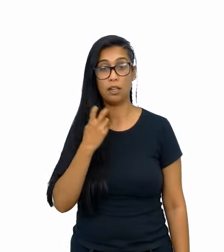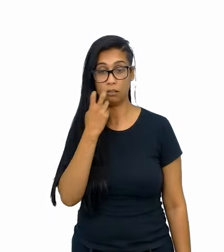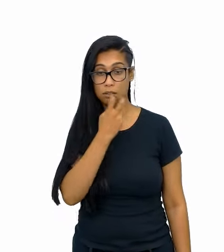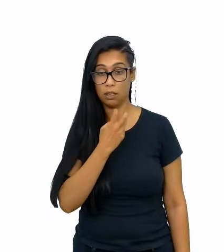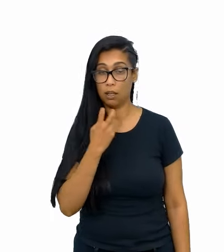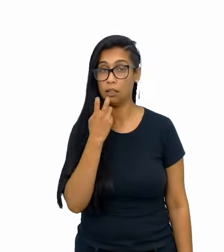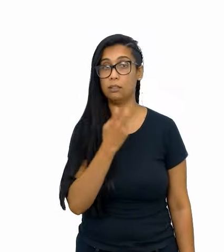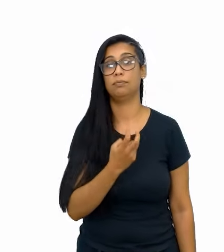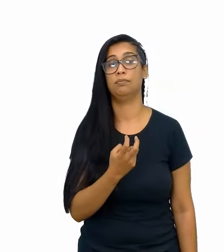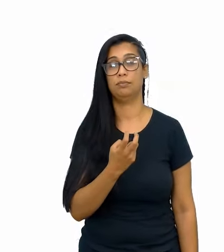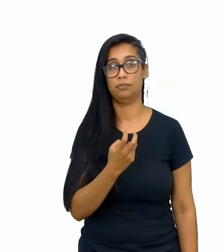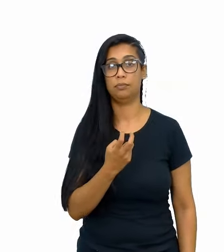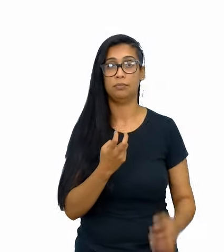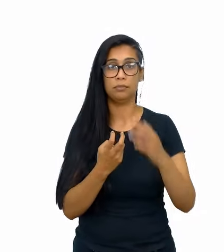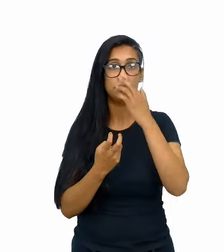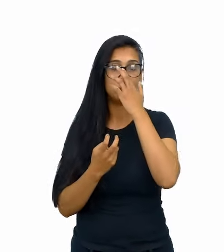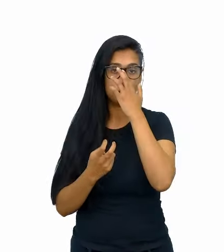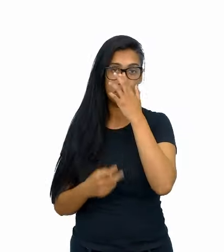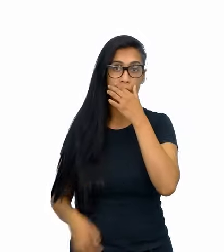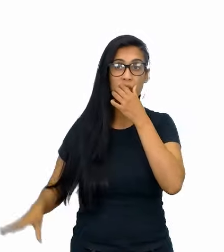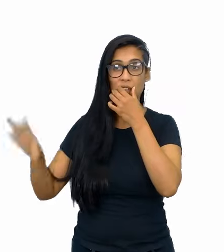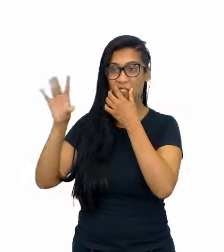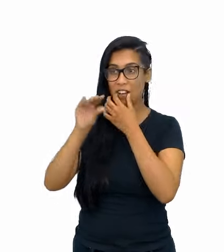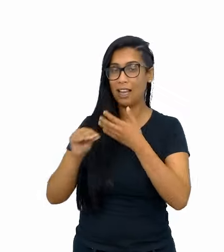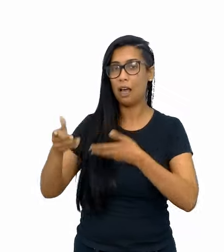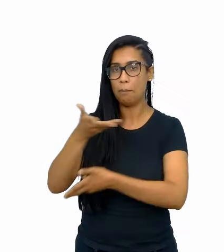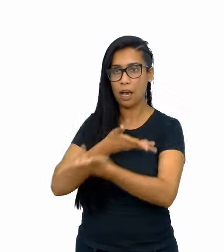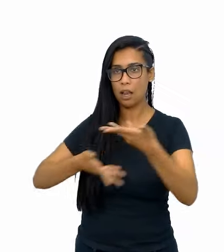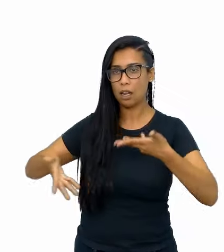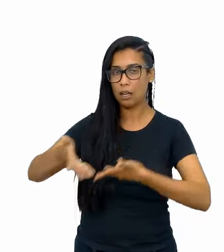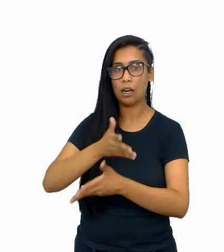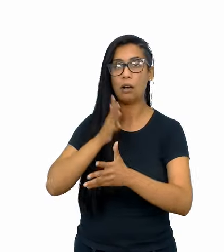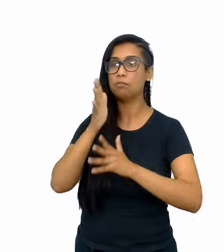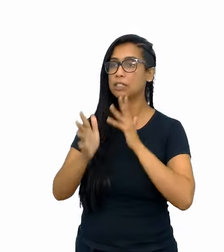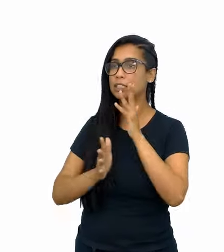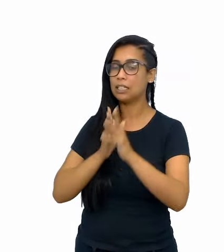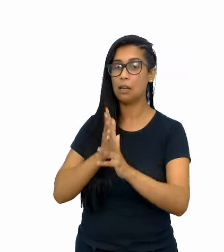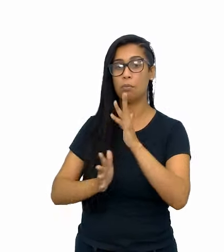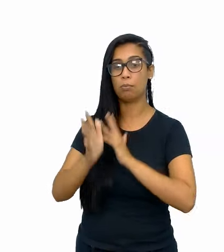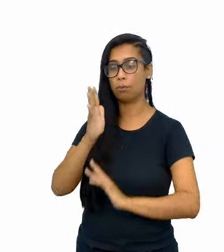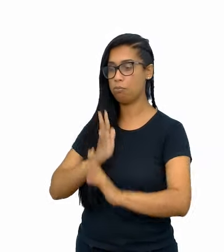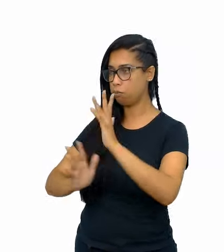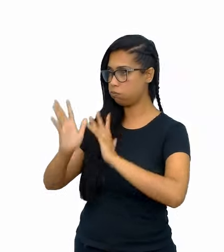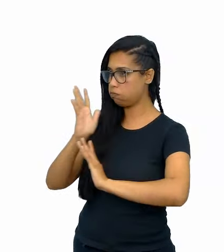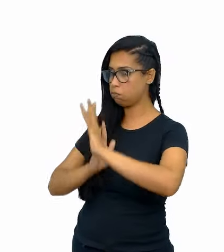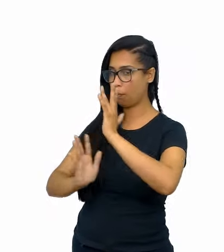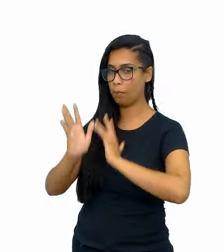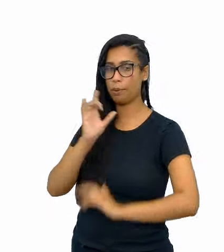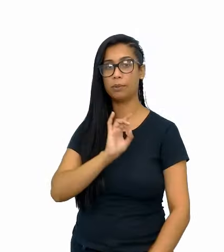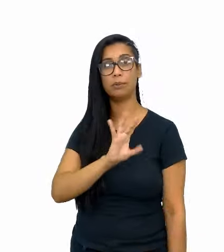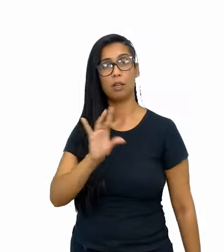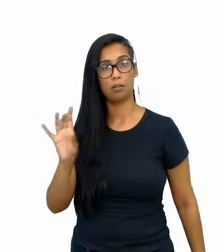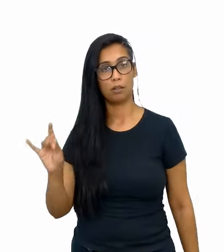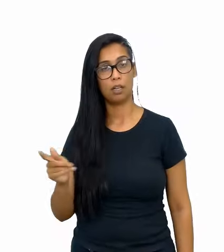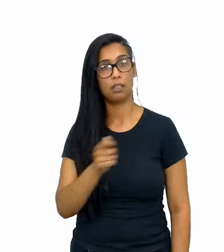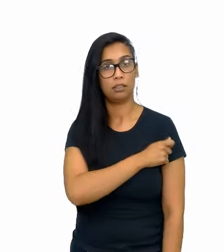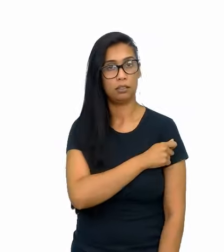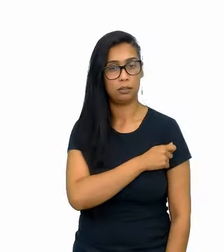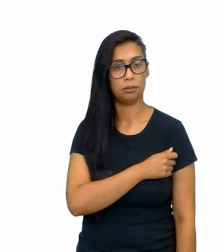um excelente trabalho. Pensem aí, no momento da TPC, nessa possibilidade com bastante carinho, tá bem,